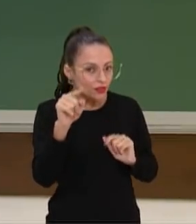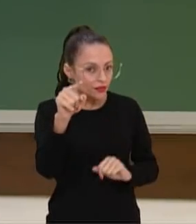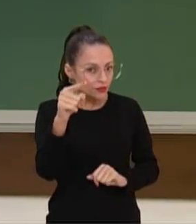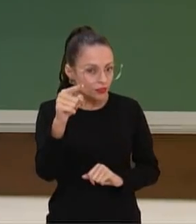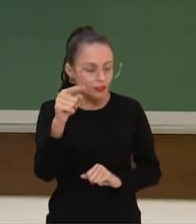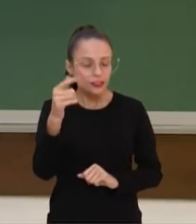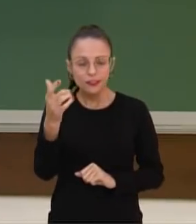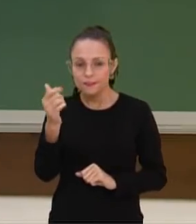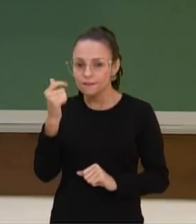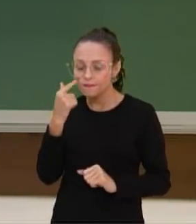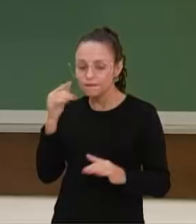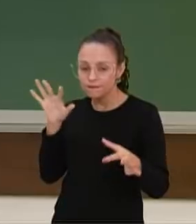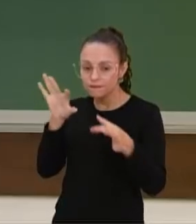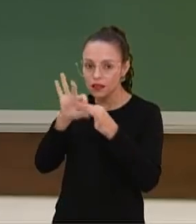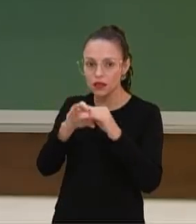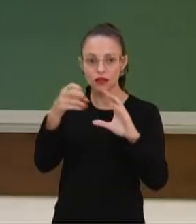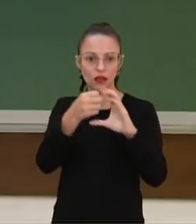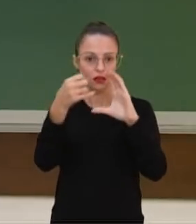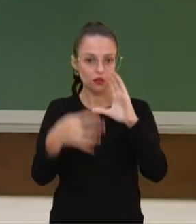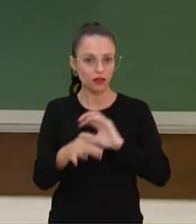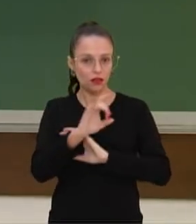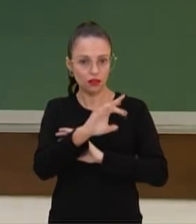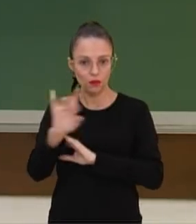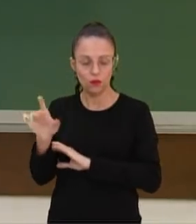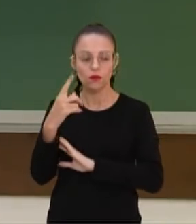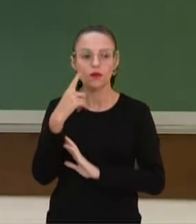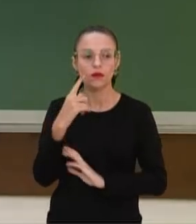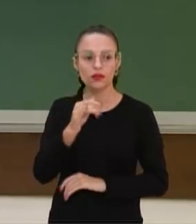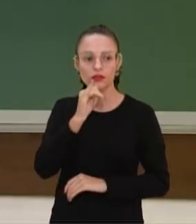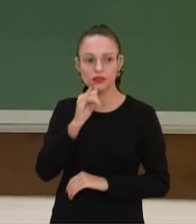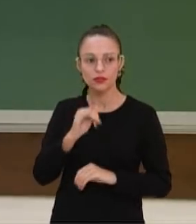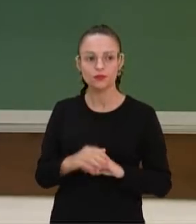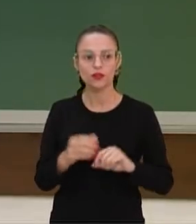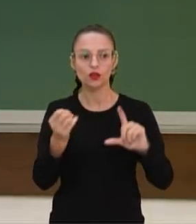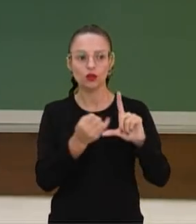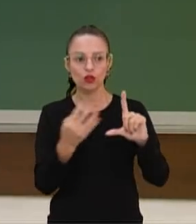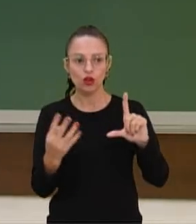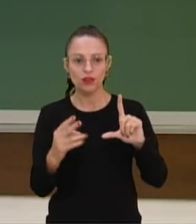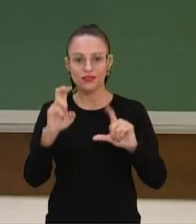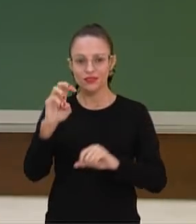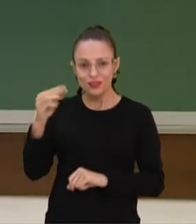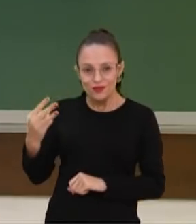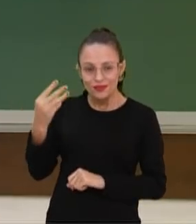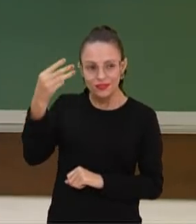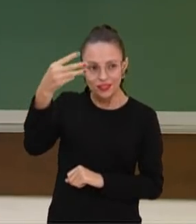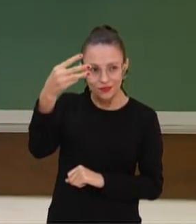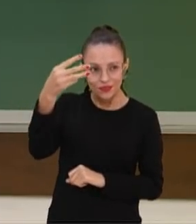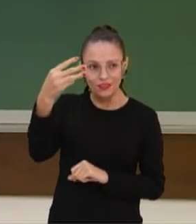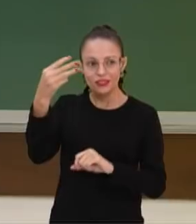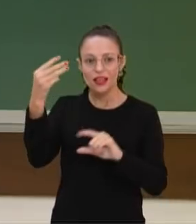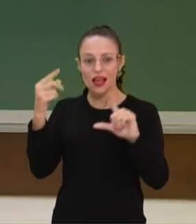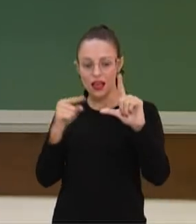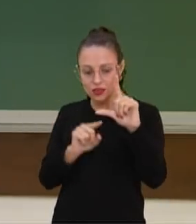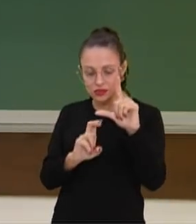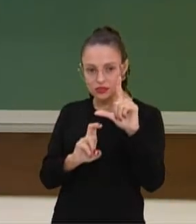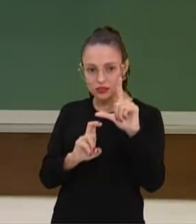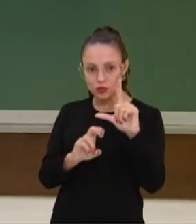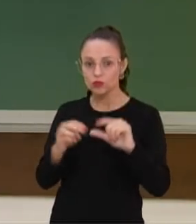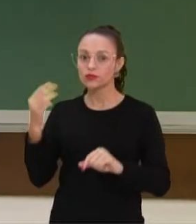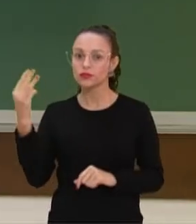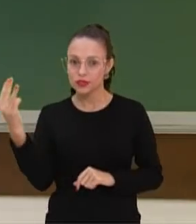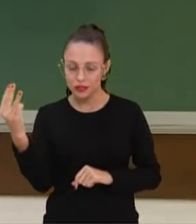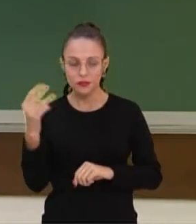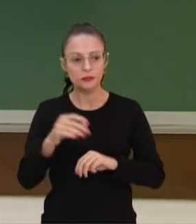tem que identificar. Olha o exemplo. Log de 5 elevado a 3 na base 5 é